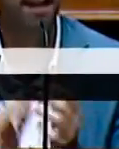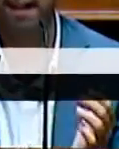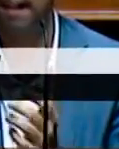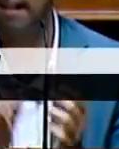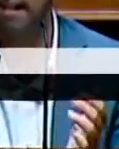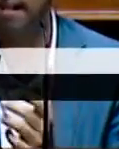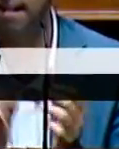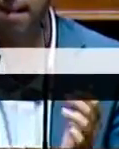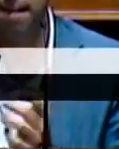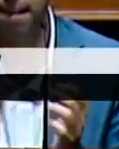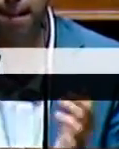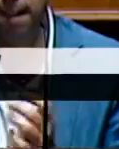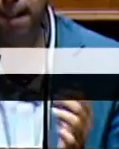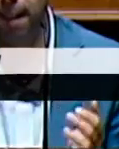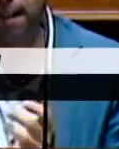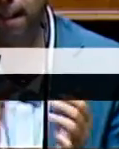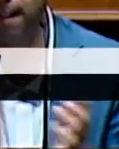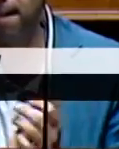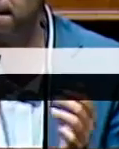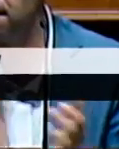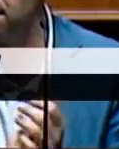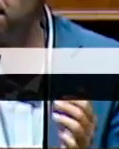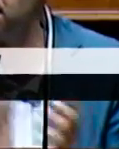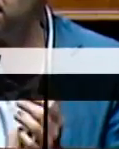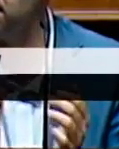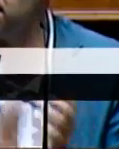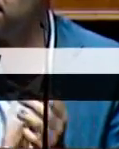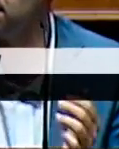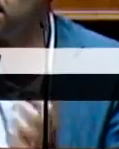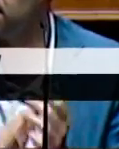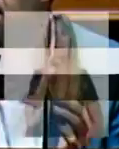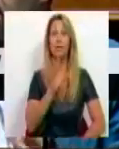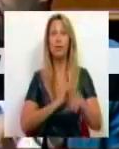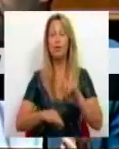Obrigado, Sra. Deputada. O que disse antes em relação aos